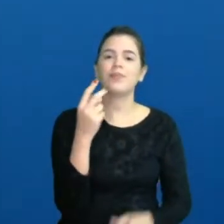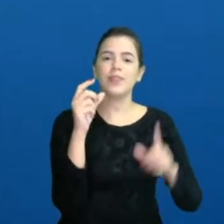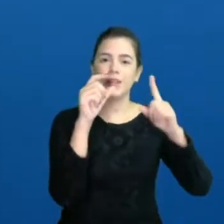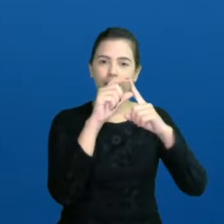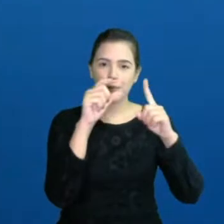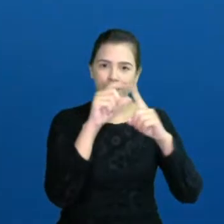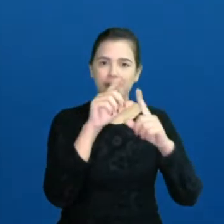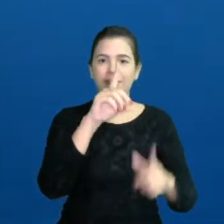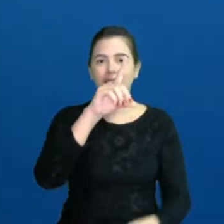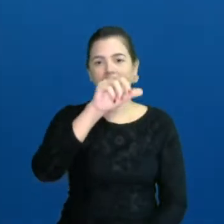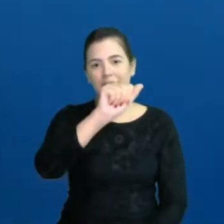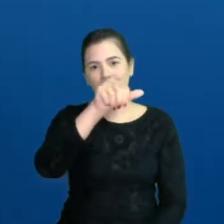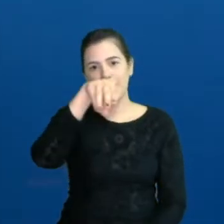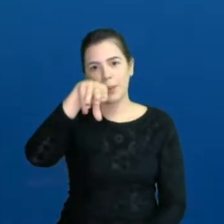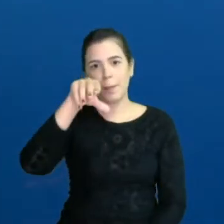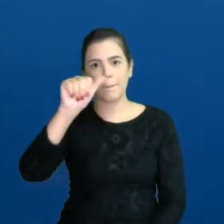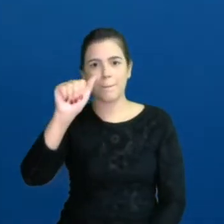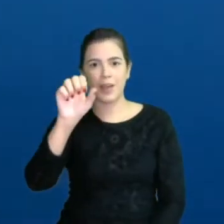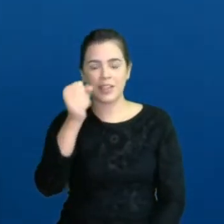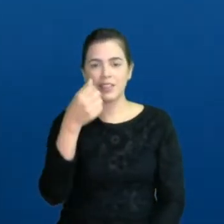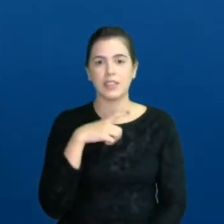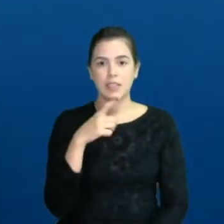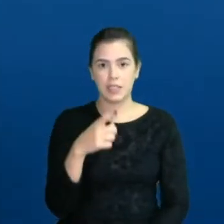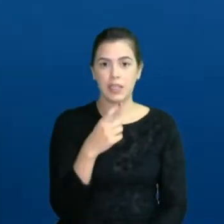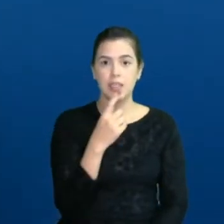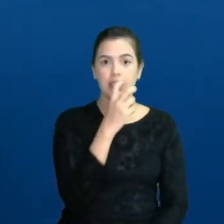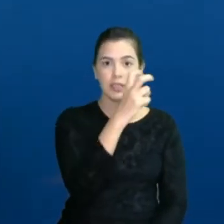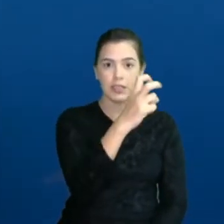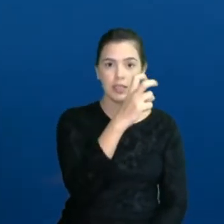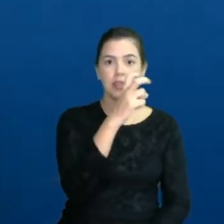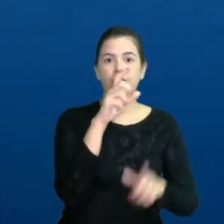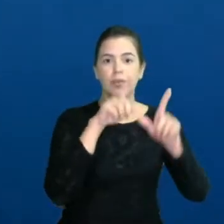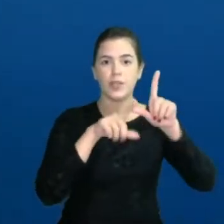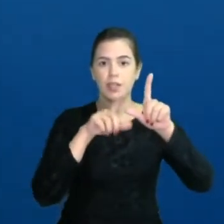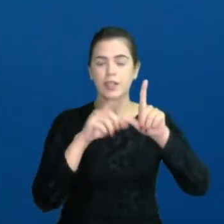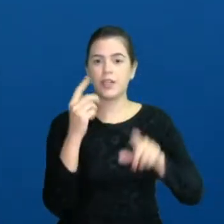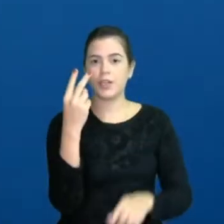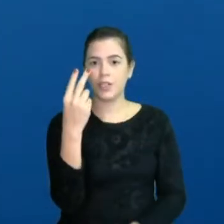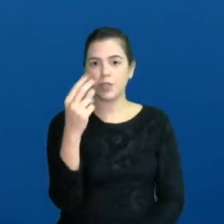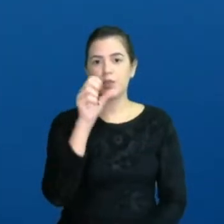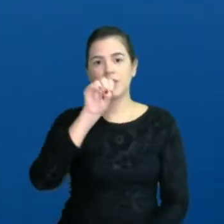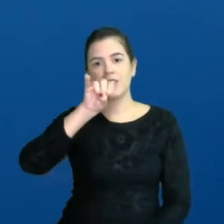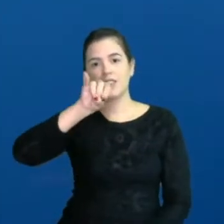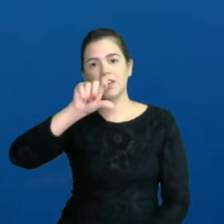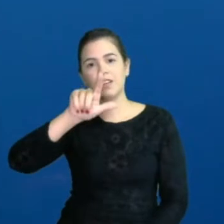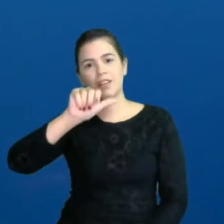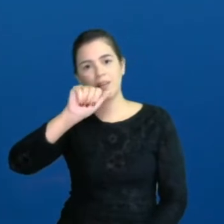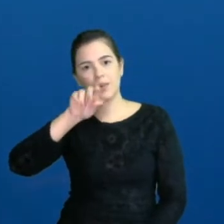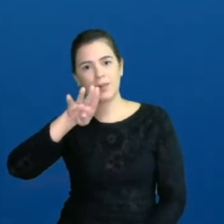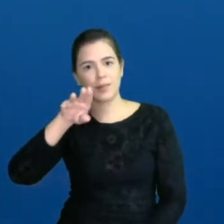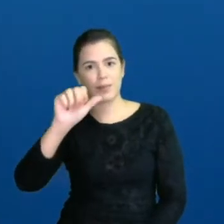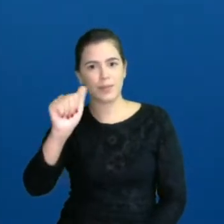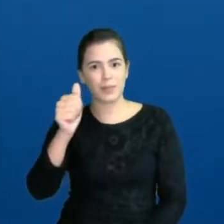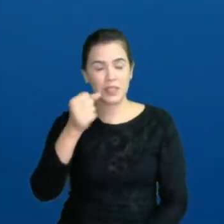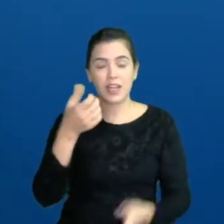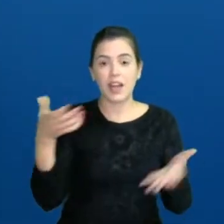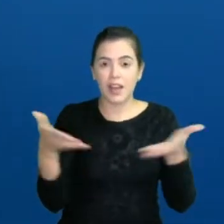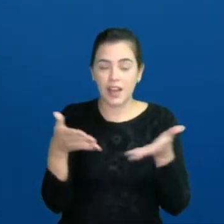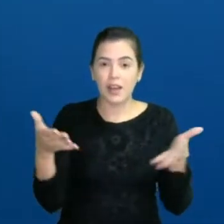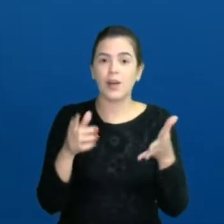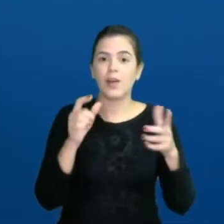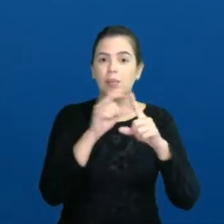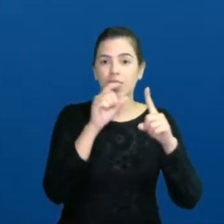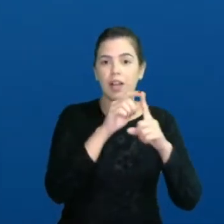palavra damas tem 5 letras e 2 sílabas. E agora a palavra dedo. Tem